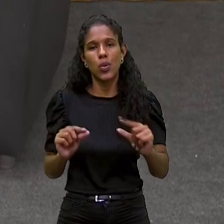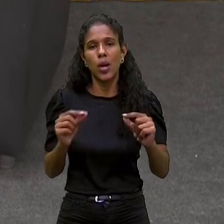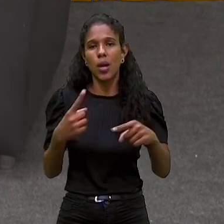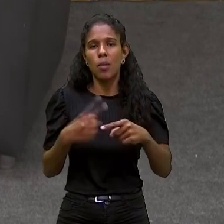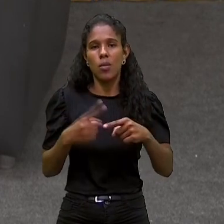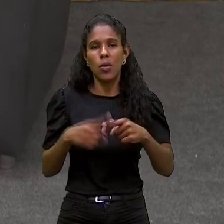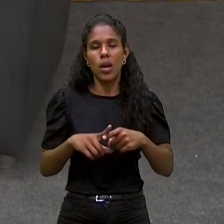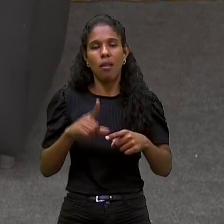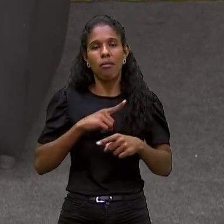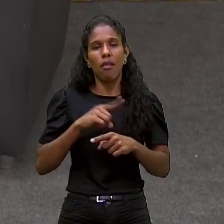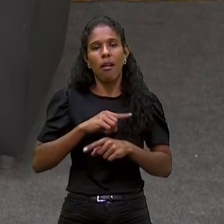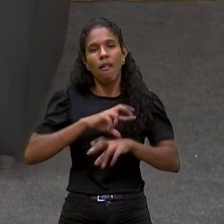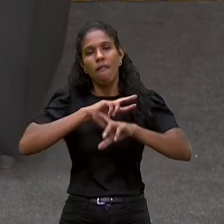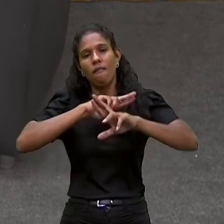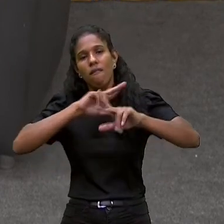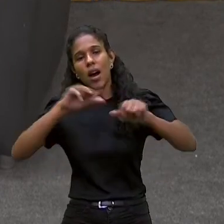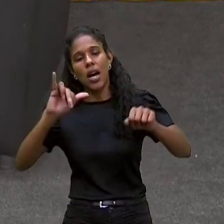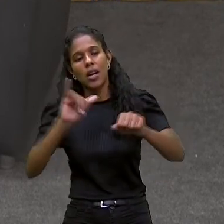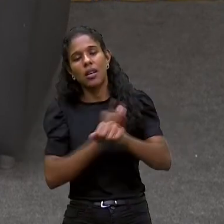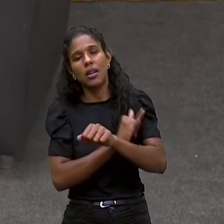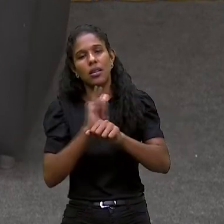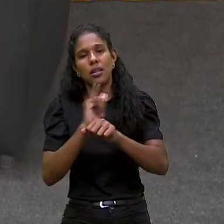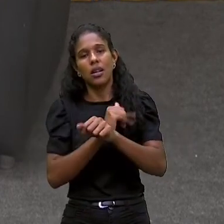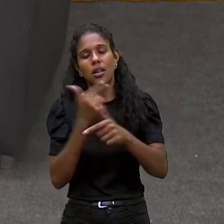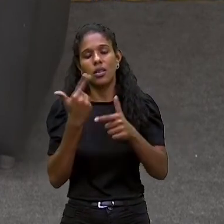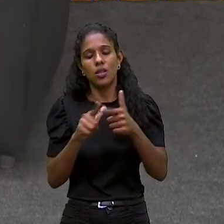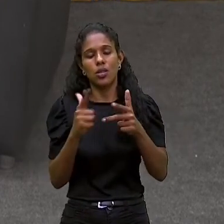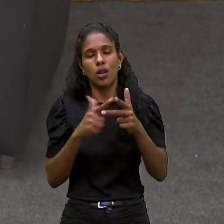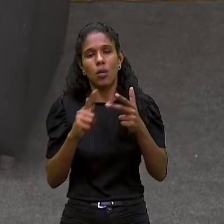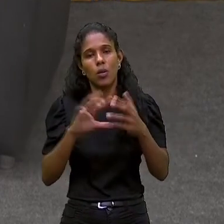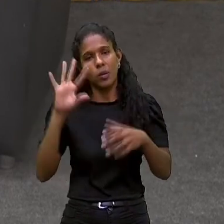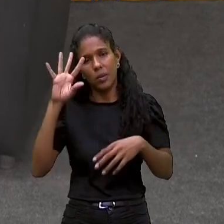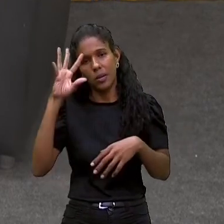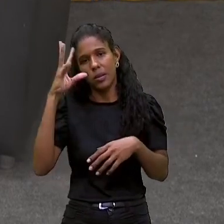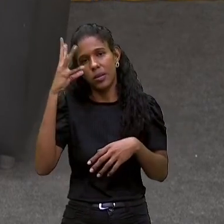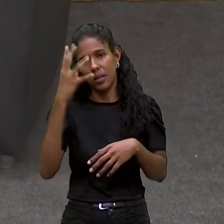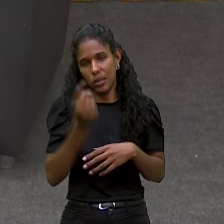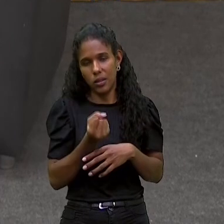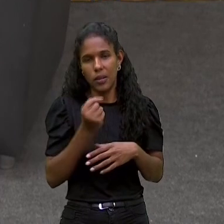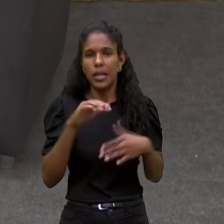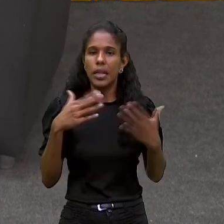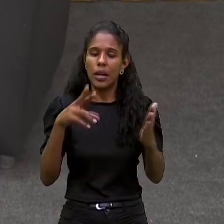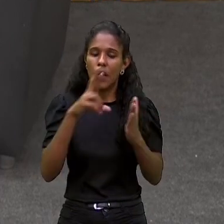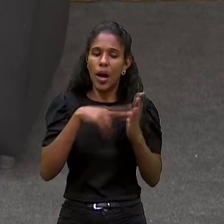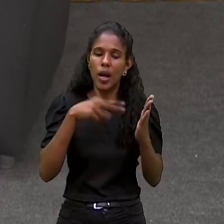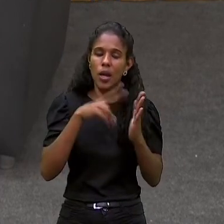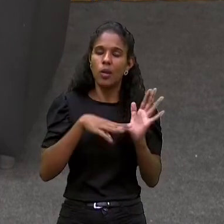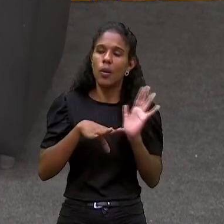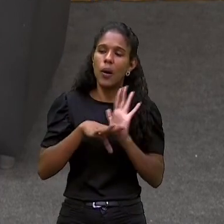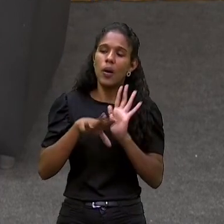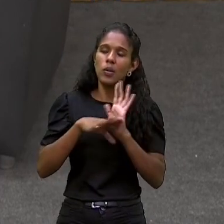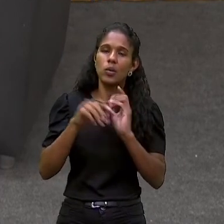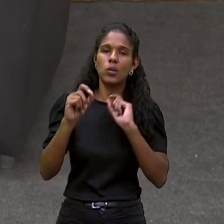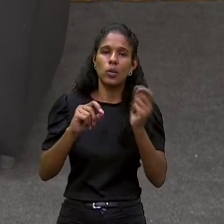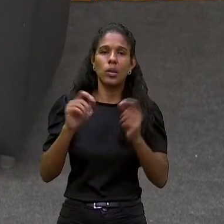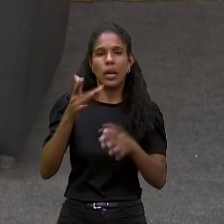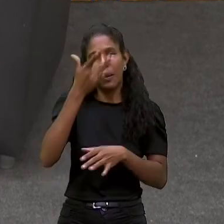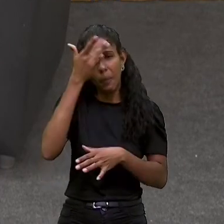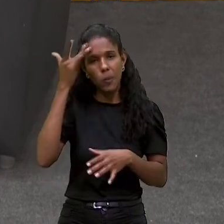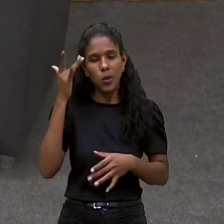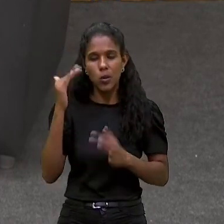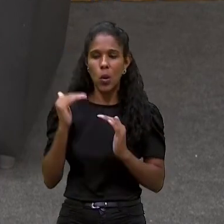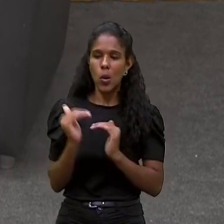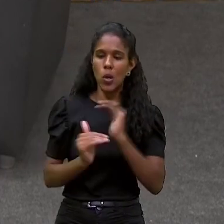leitura, ela ajuda muito nesse sentido. Né? Nós tivemos uma disciplina lá na Católica chamada psicolinguística, né?